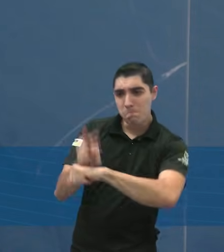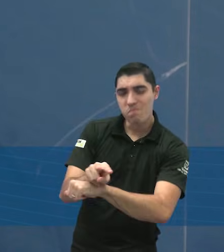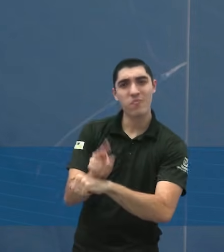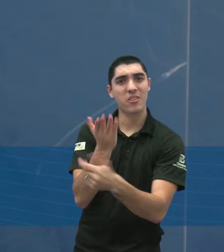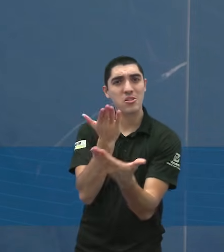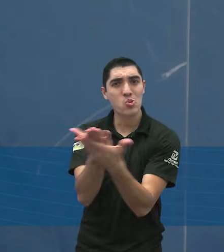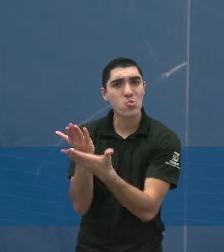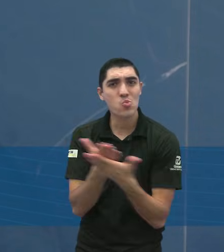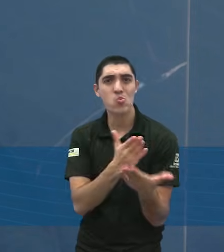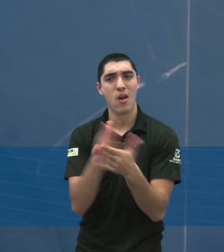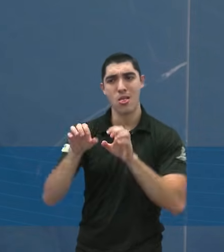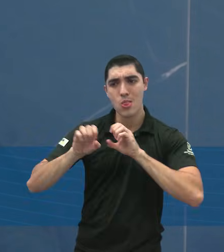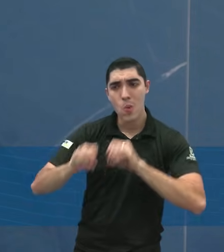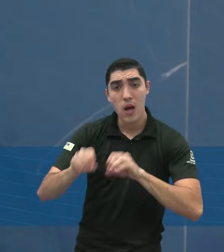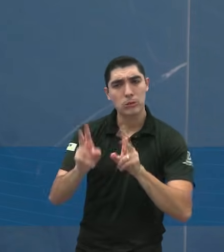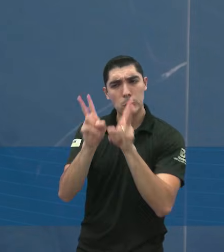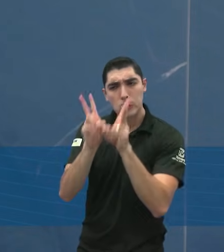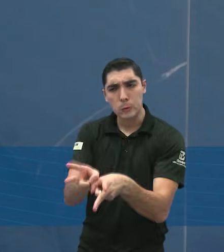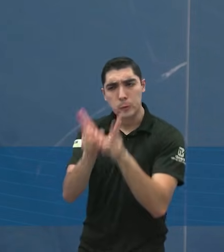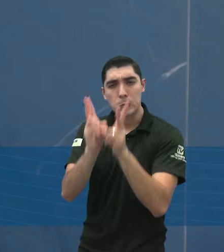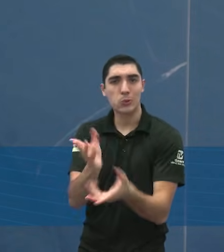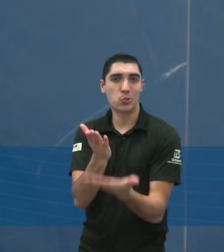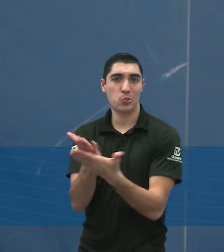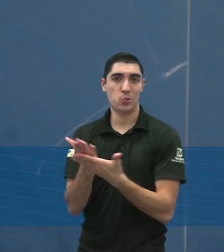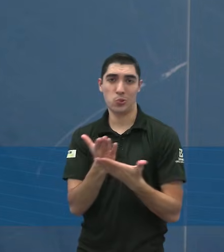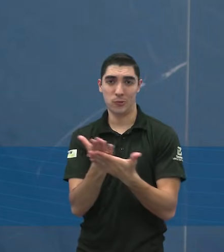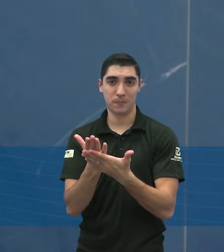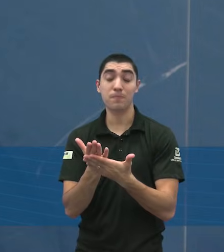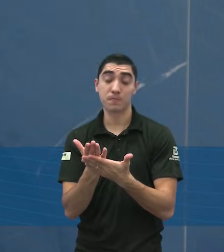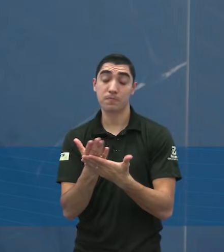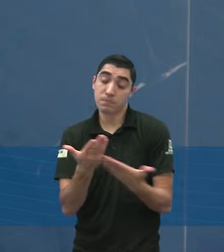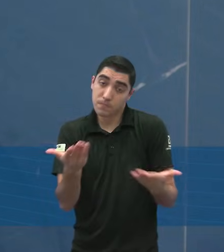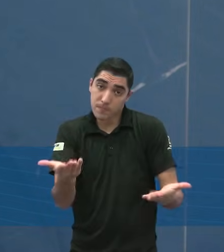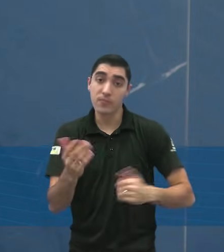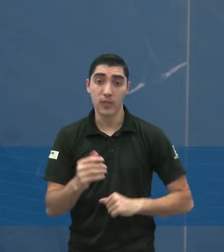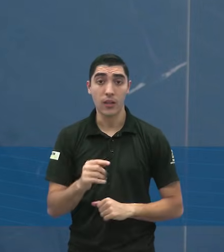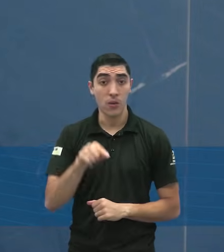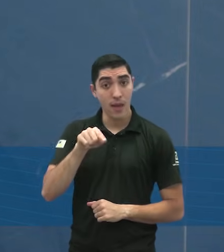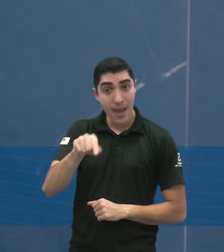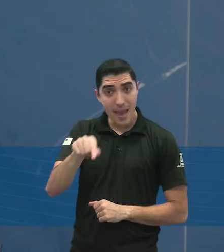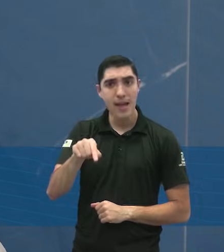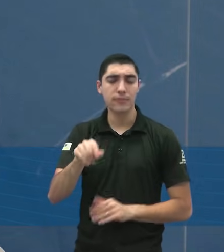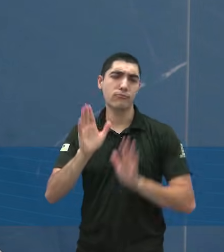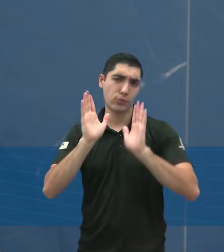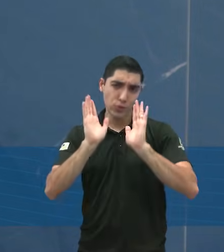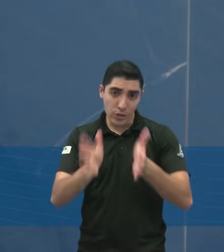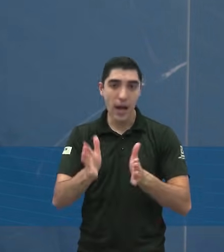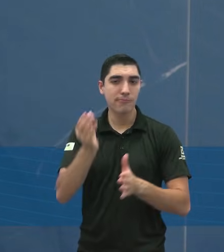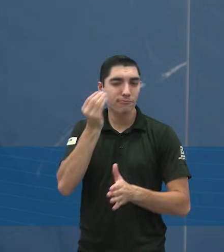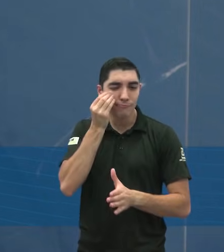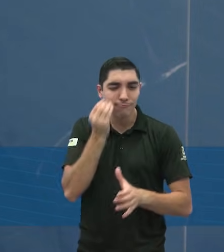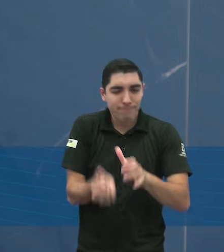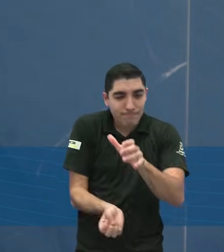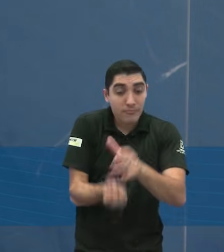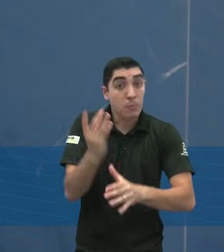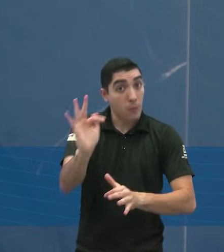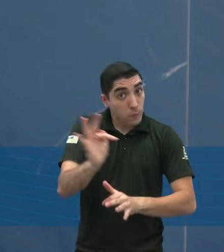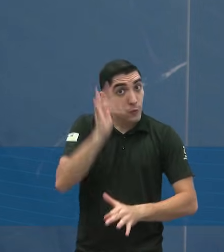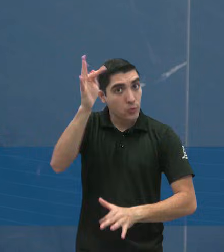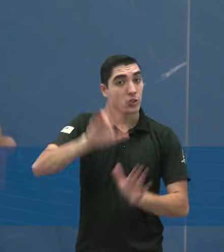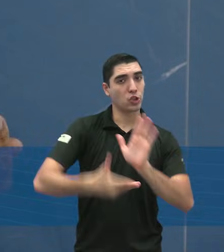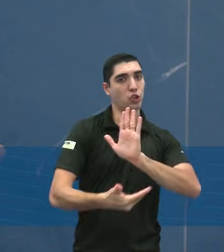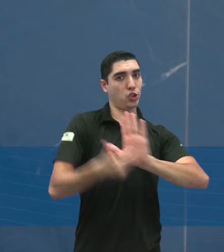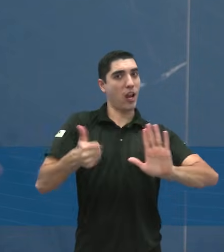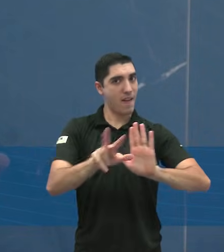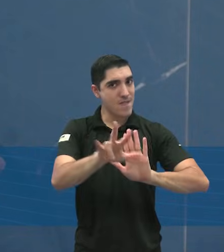poder permanecer na universidade, para poder ter essa formação. Então, é uma questão que já foi colocada para poder ser removida, né?